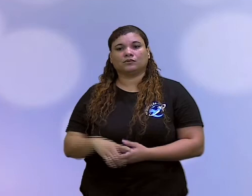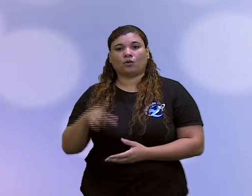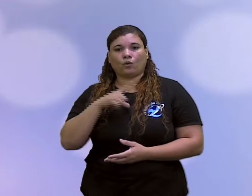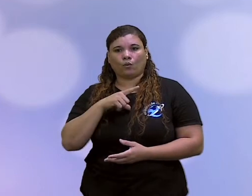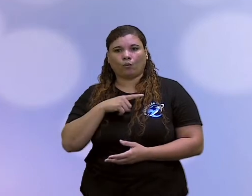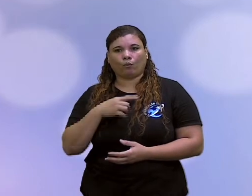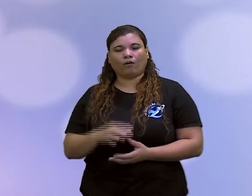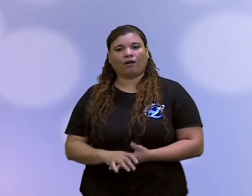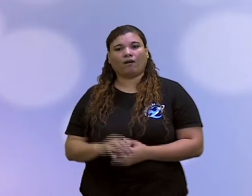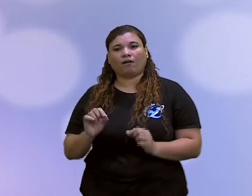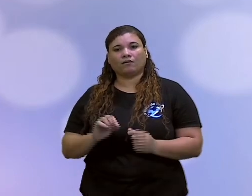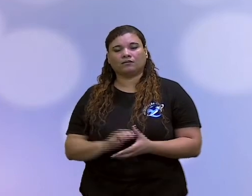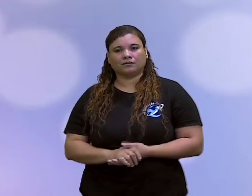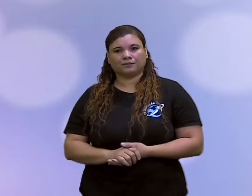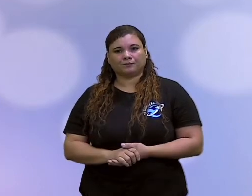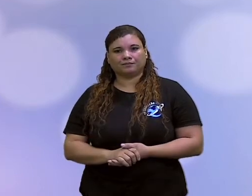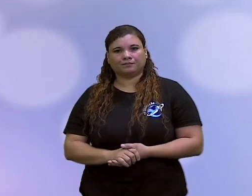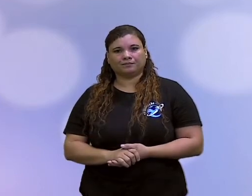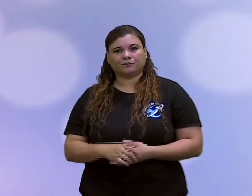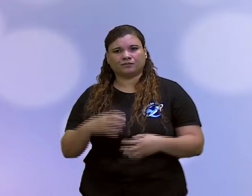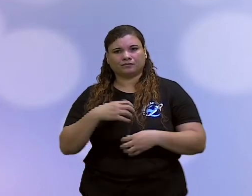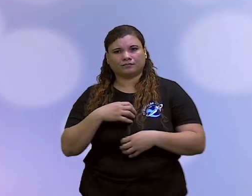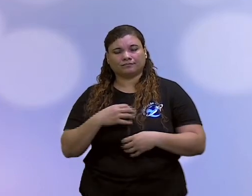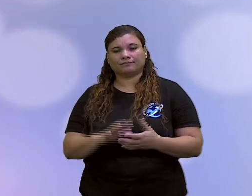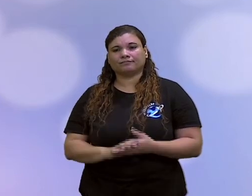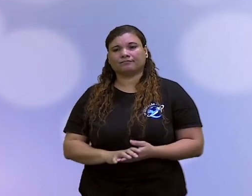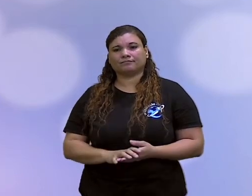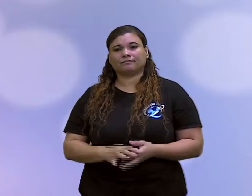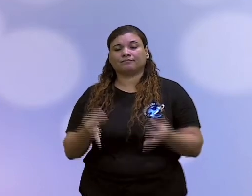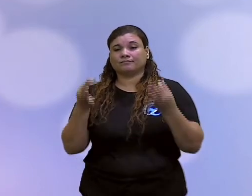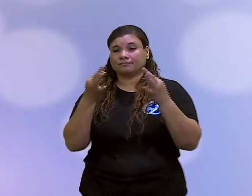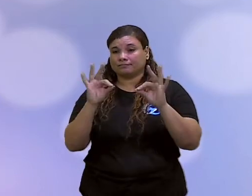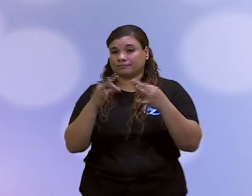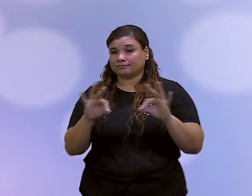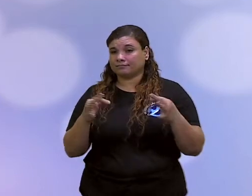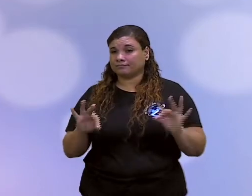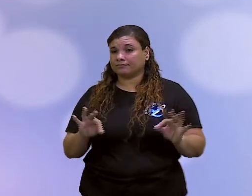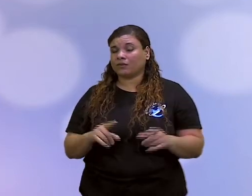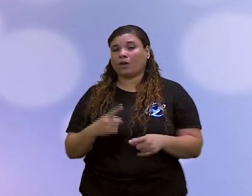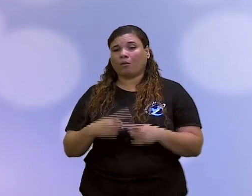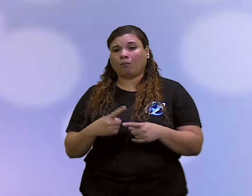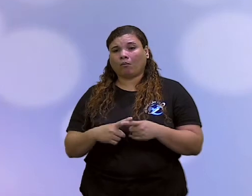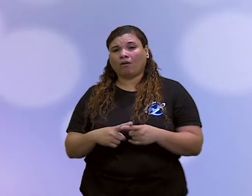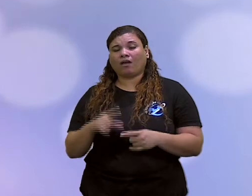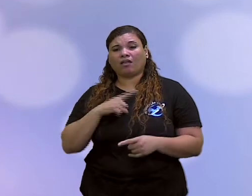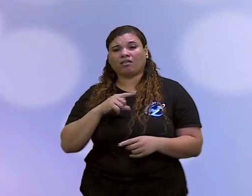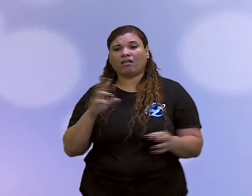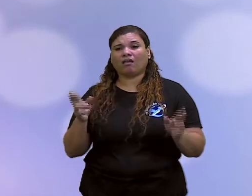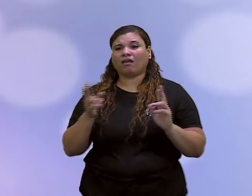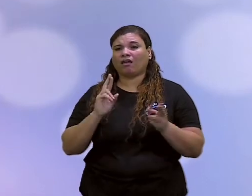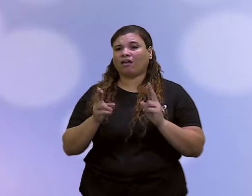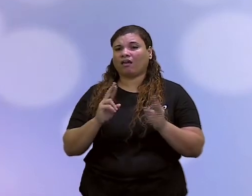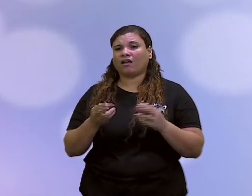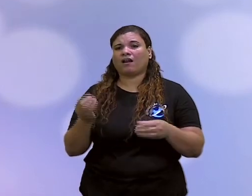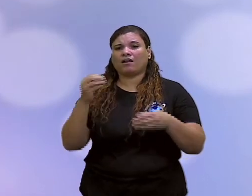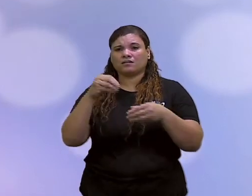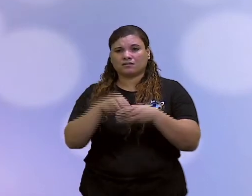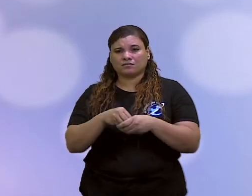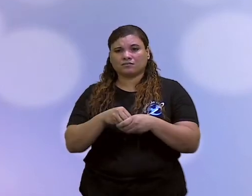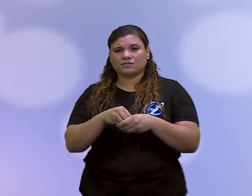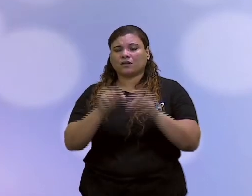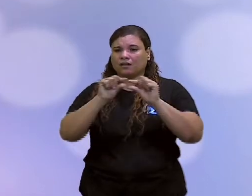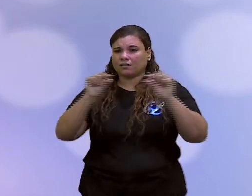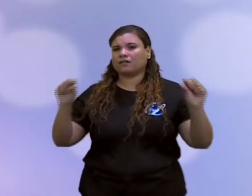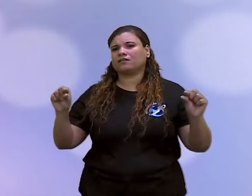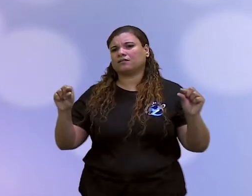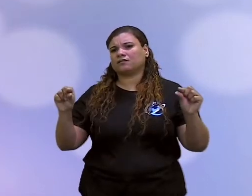de oração, essa função do sentido da relação que as palavras desempenham aí dentro de uma oração, né?